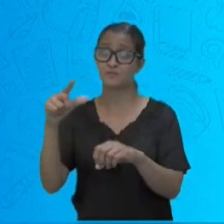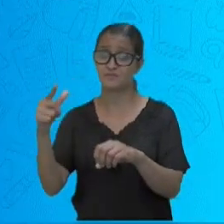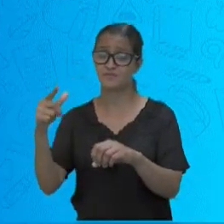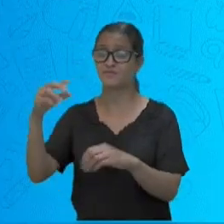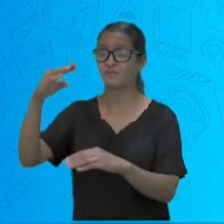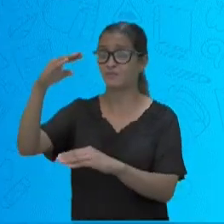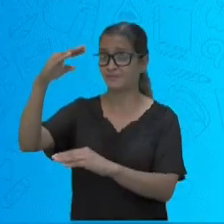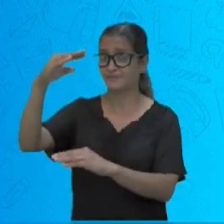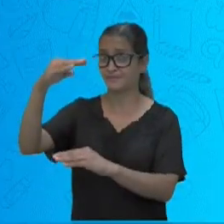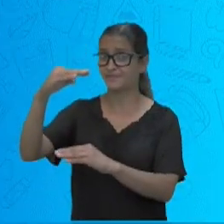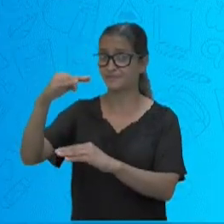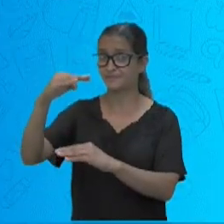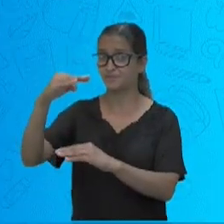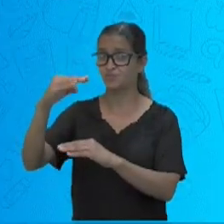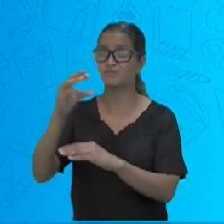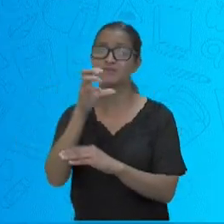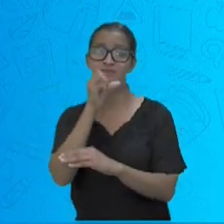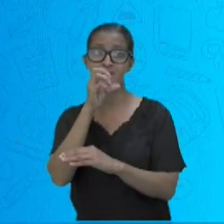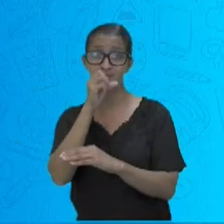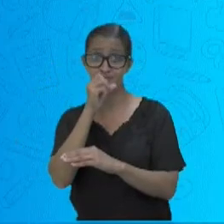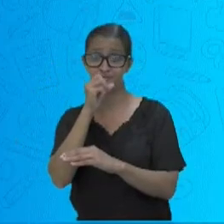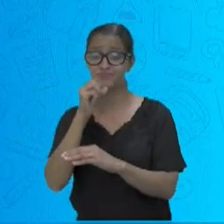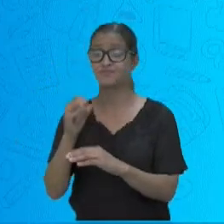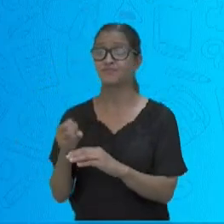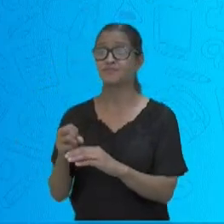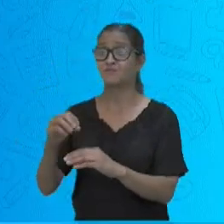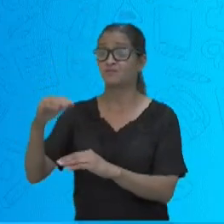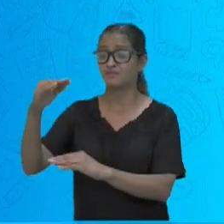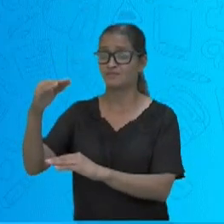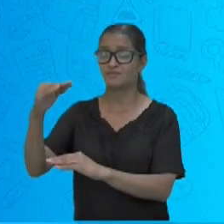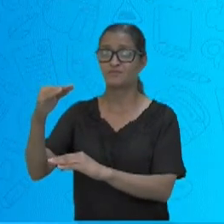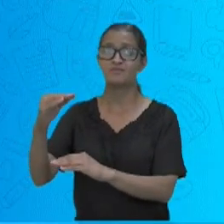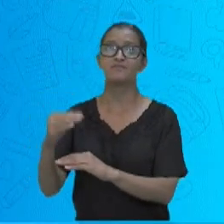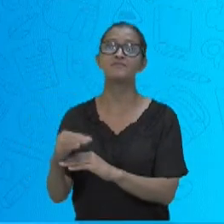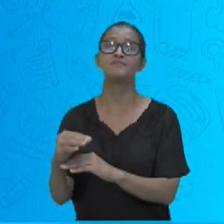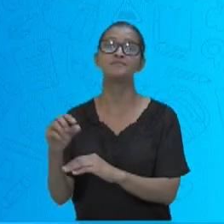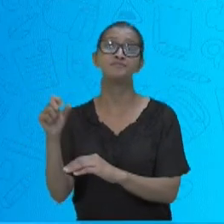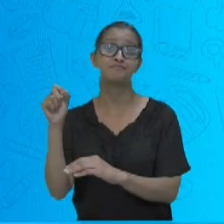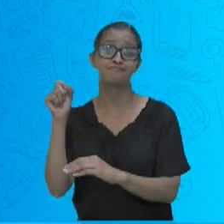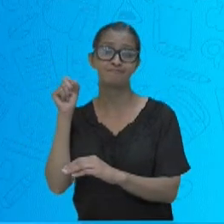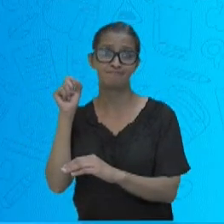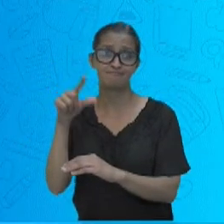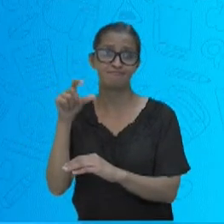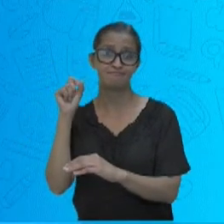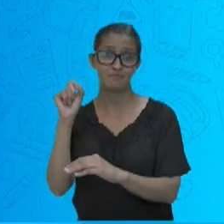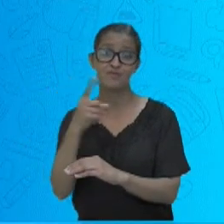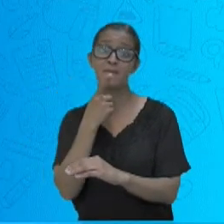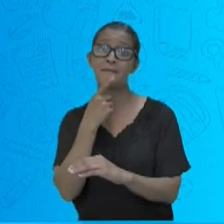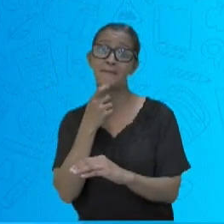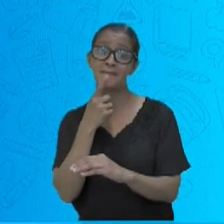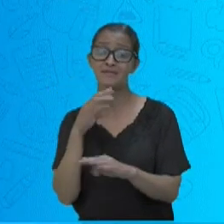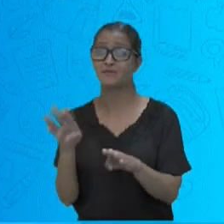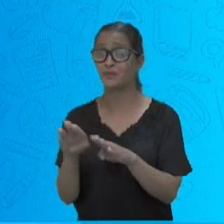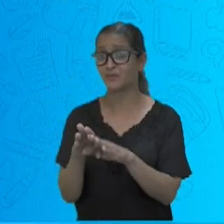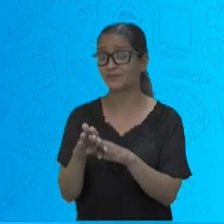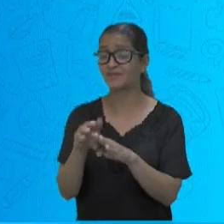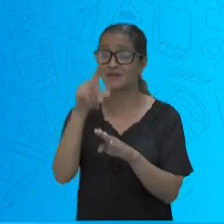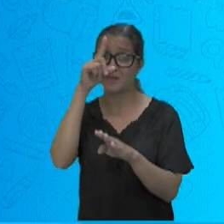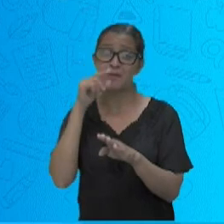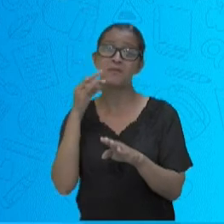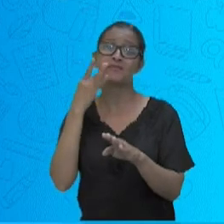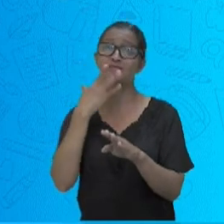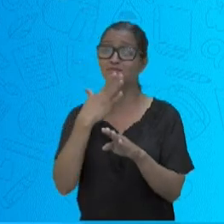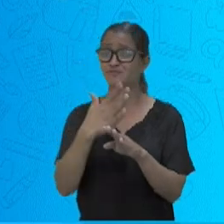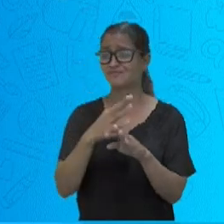diferenças aqui nas cores. Aqui está representado a legenda e o título deste gráfico